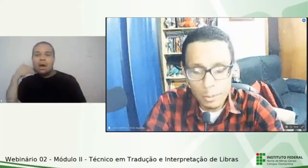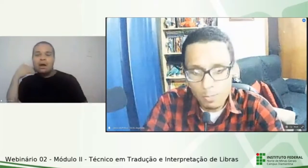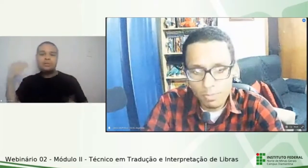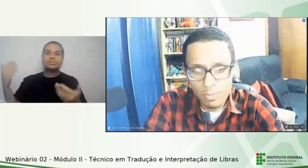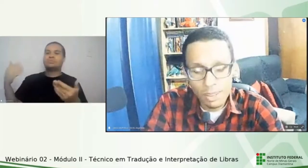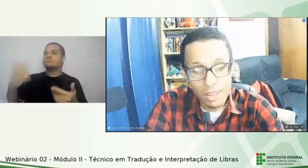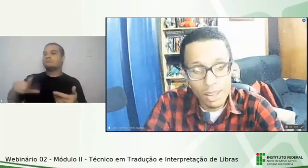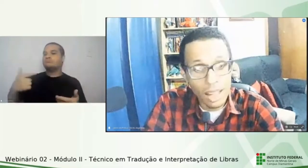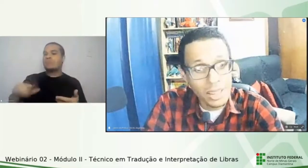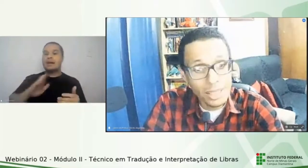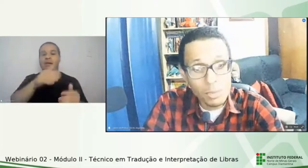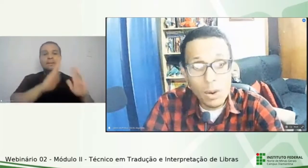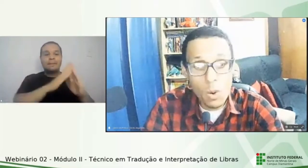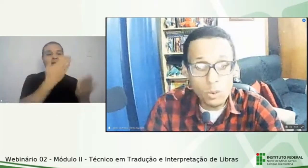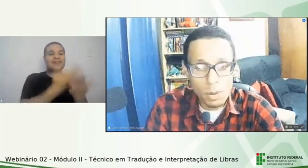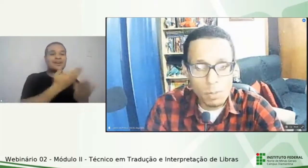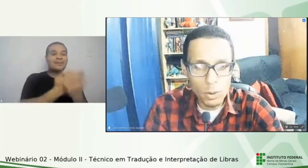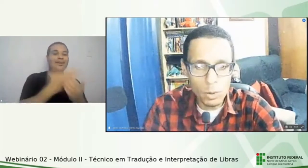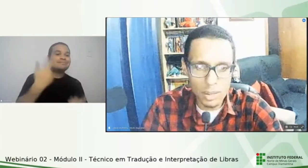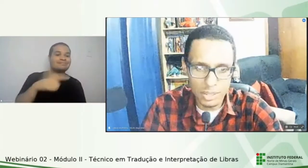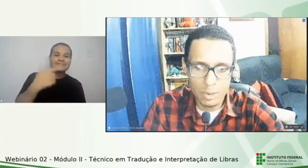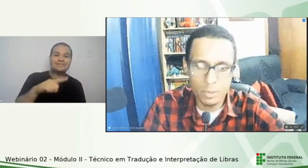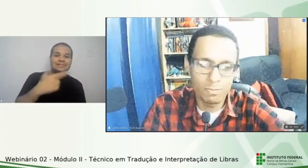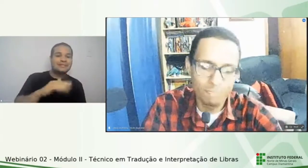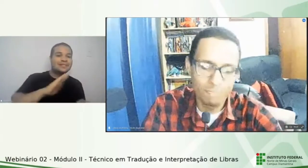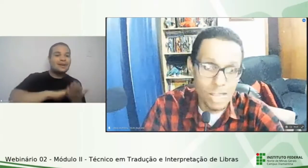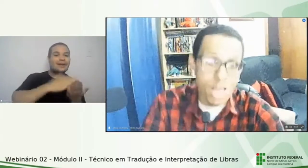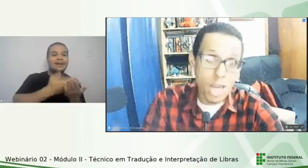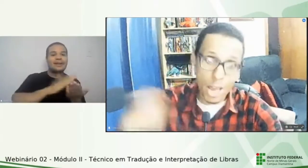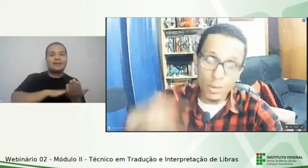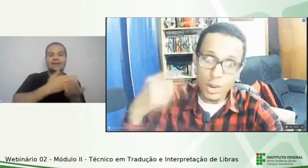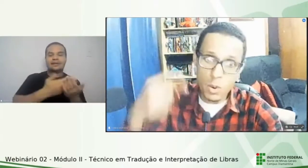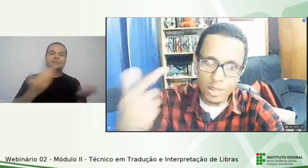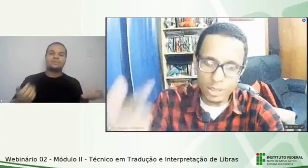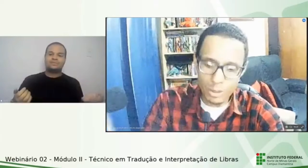tem. Aí entra uma outra preocupação.